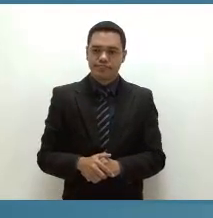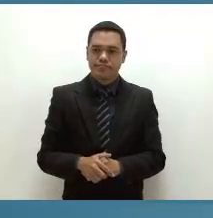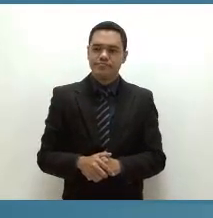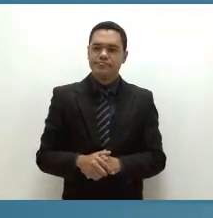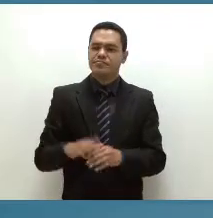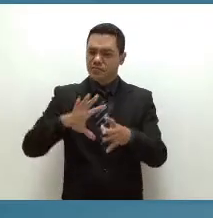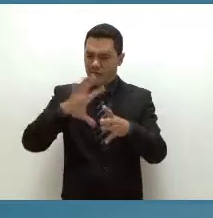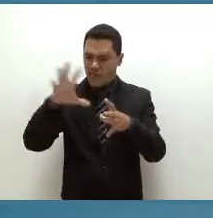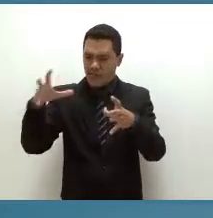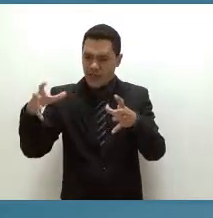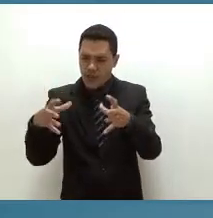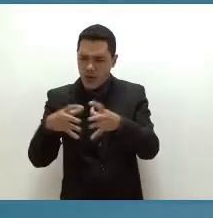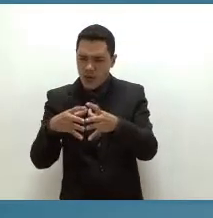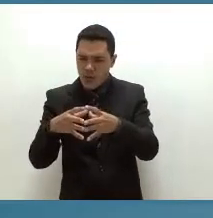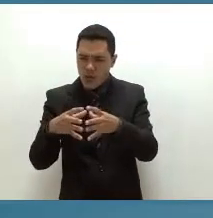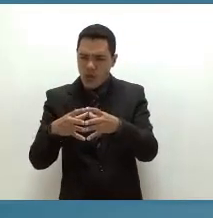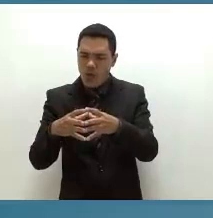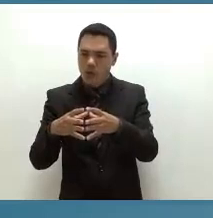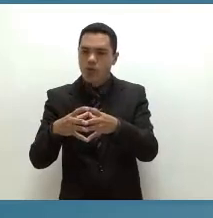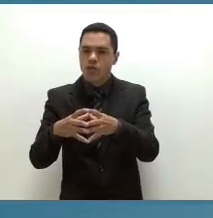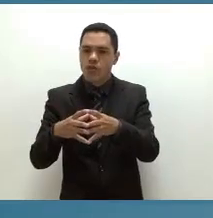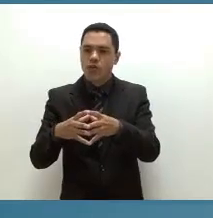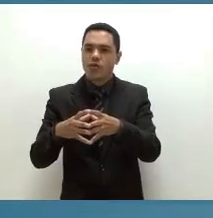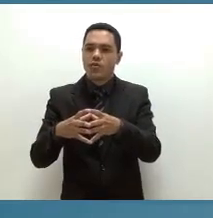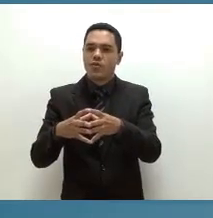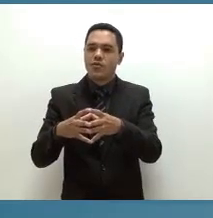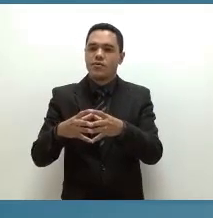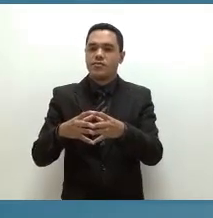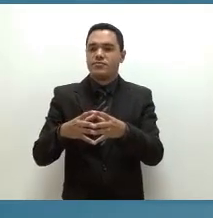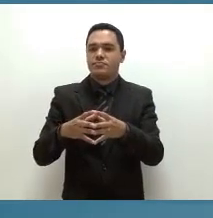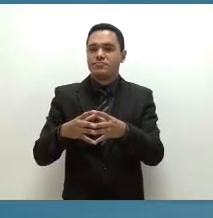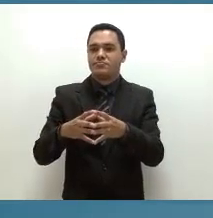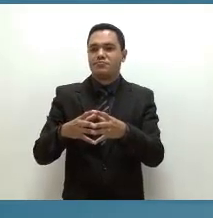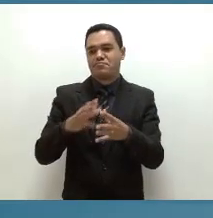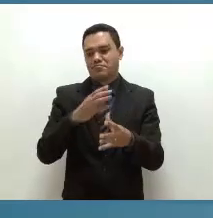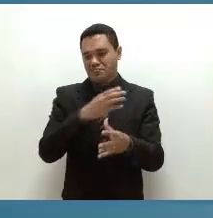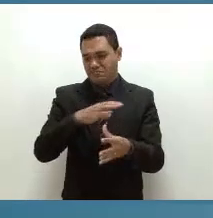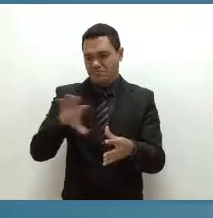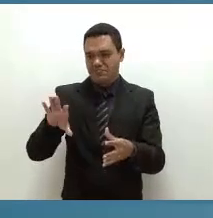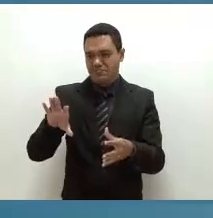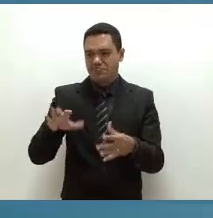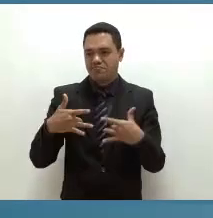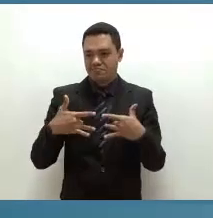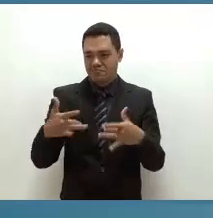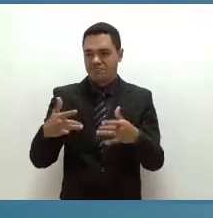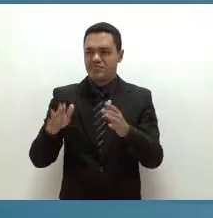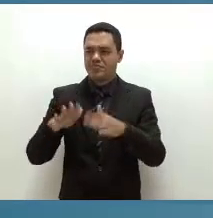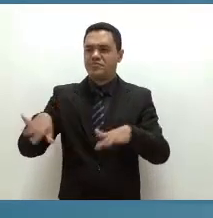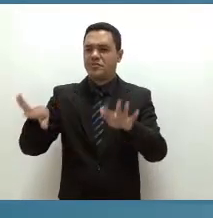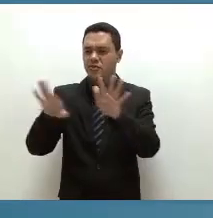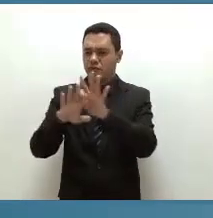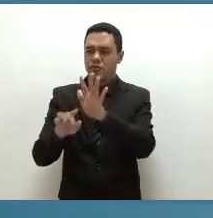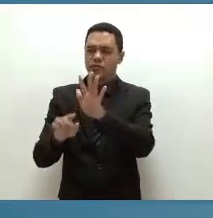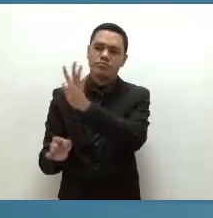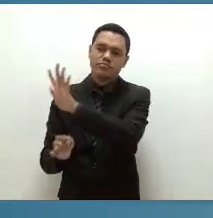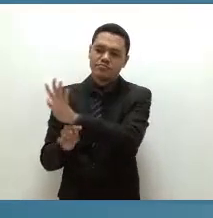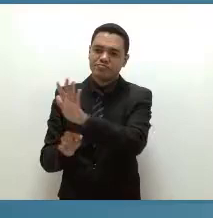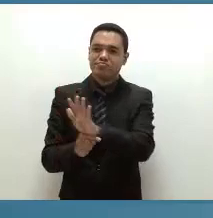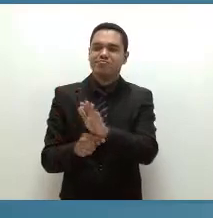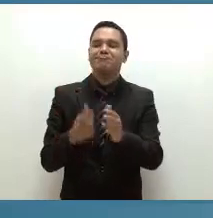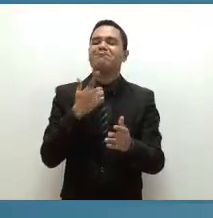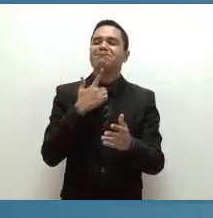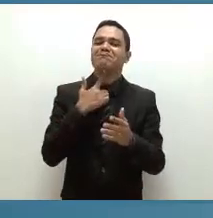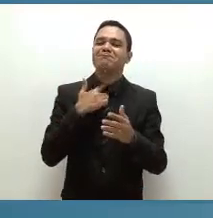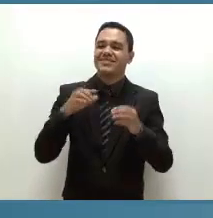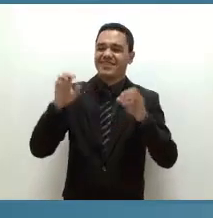desembargadora Milka e Kedir, desembargadora Kedir. Eu desejo a todos uma profícua